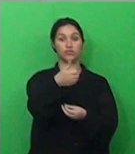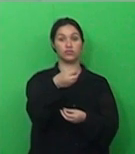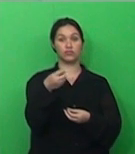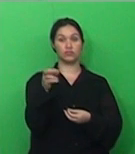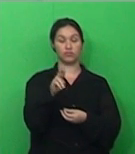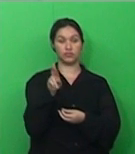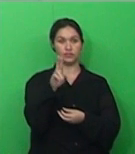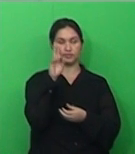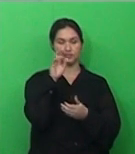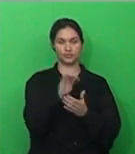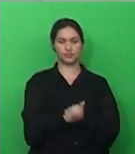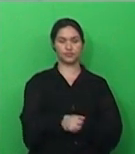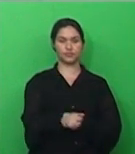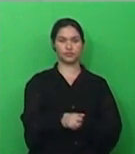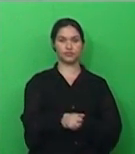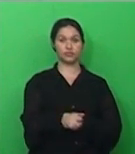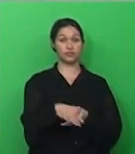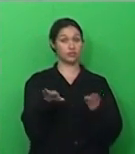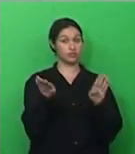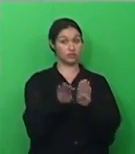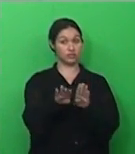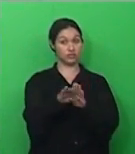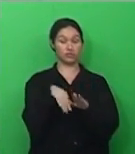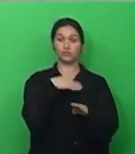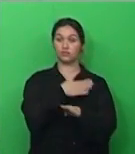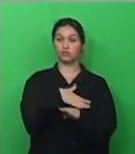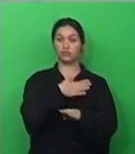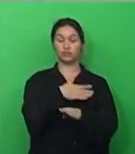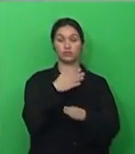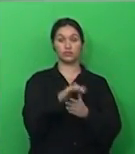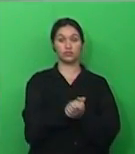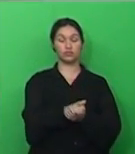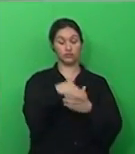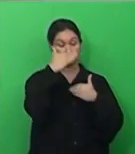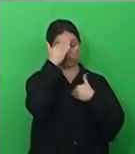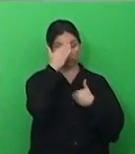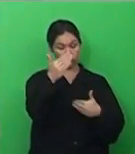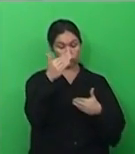mesma linha, eu gostaria também de manifestar a minha gratidão a outras duas